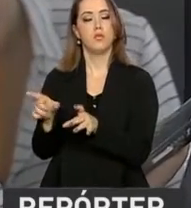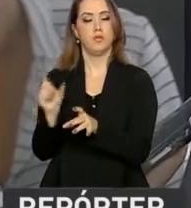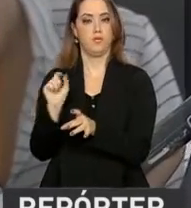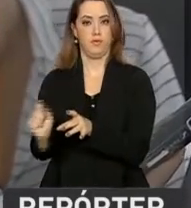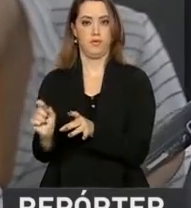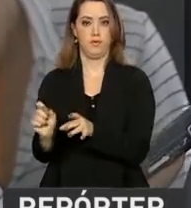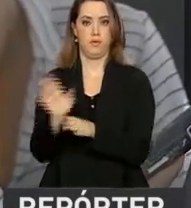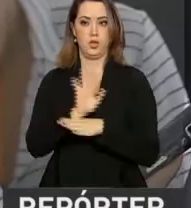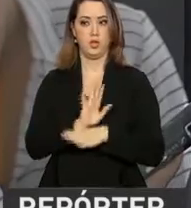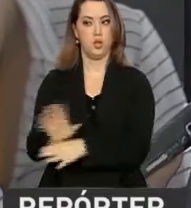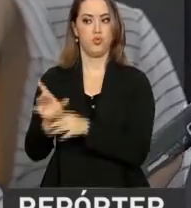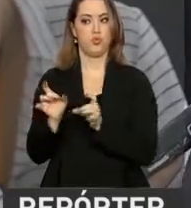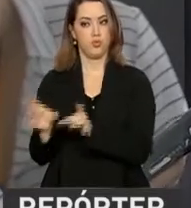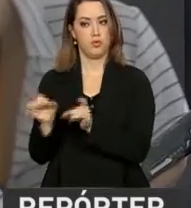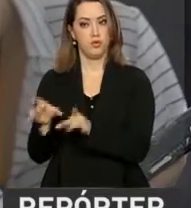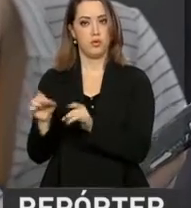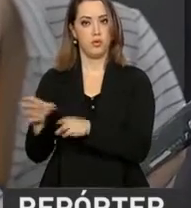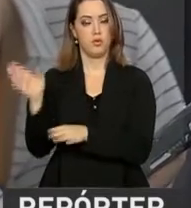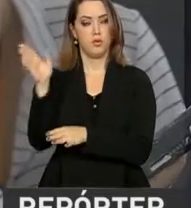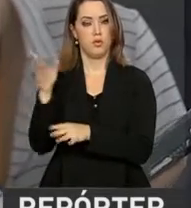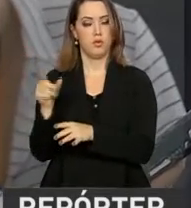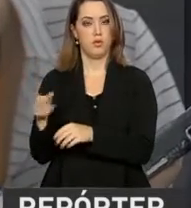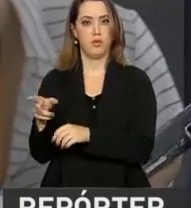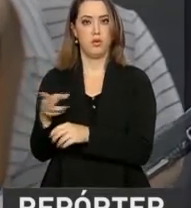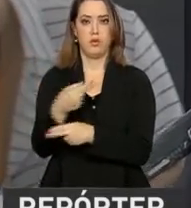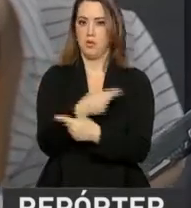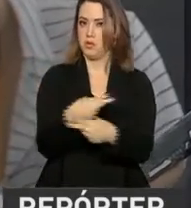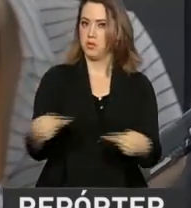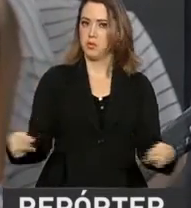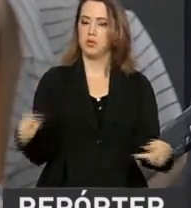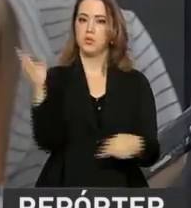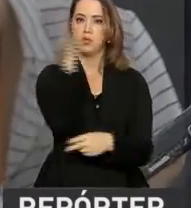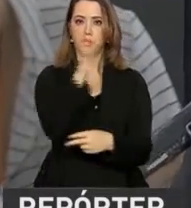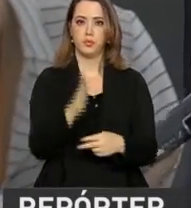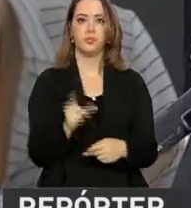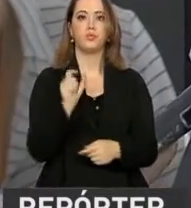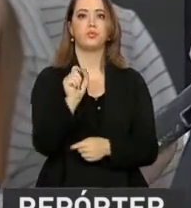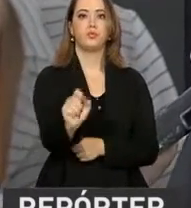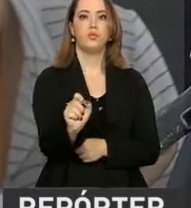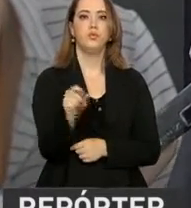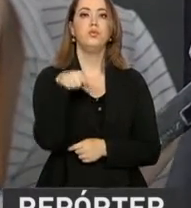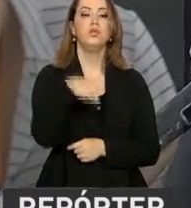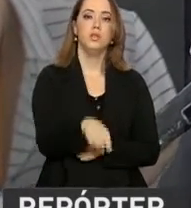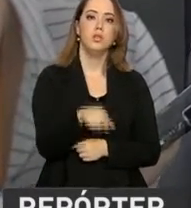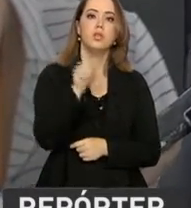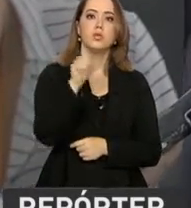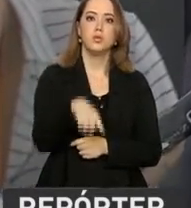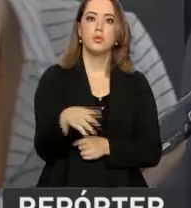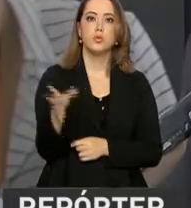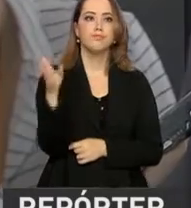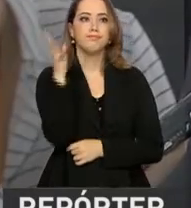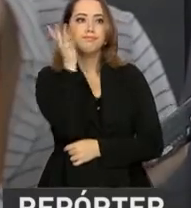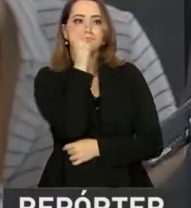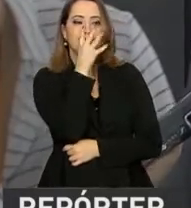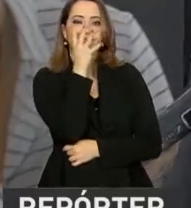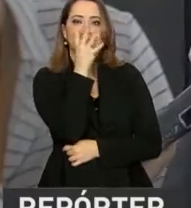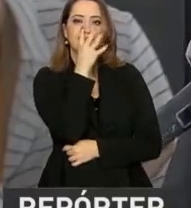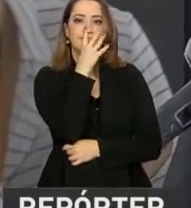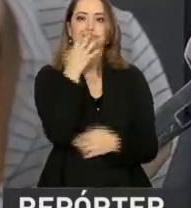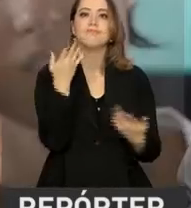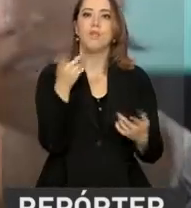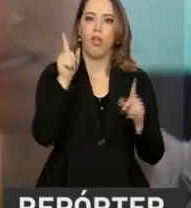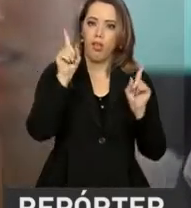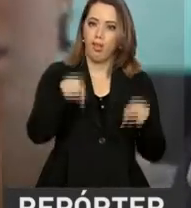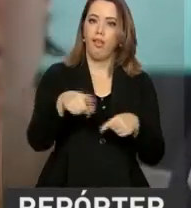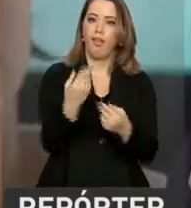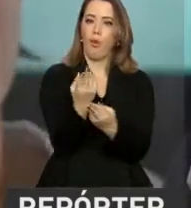brasileiro, vou estar junto. Então nós dissemos, isto é uma parte fantástica, é para nós uma música